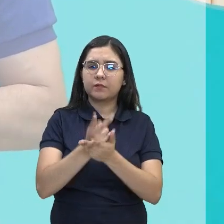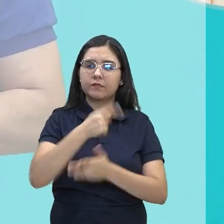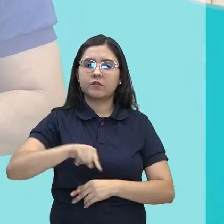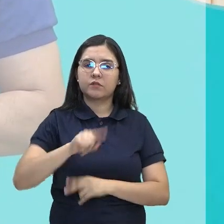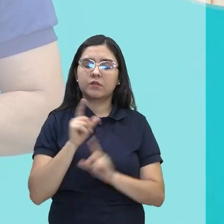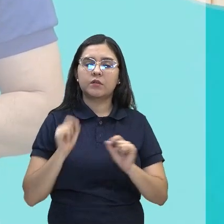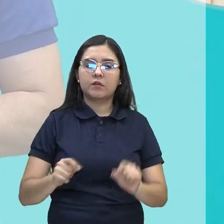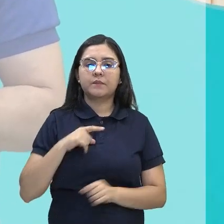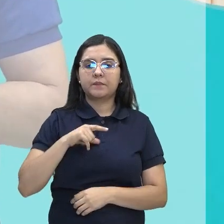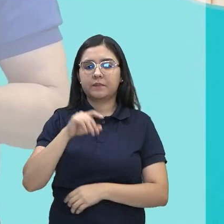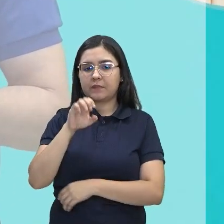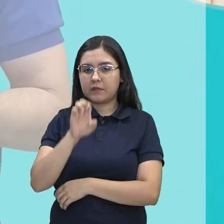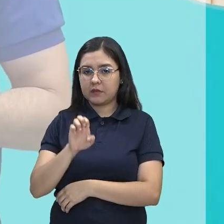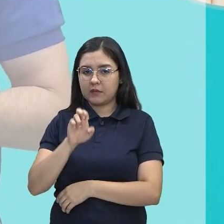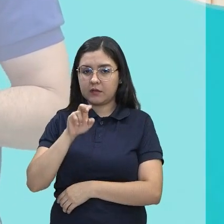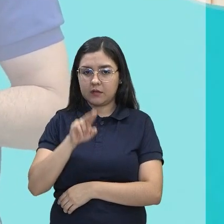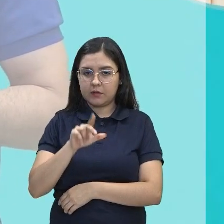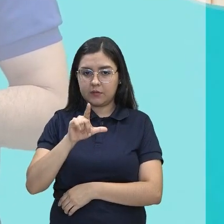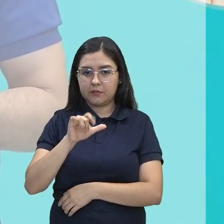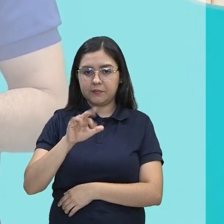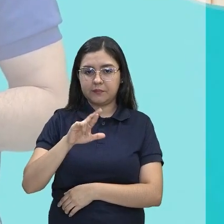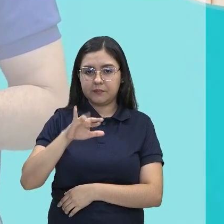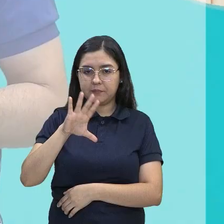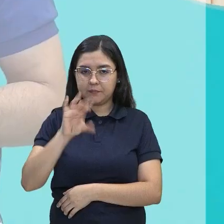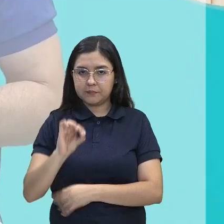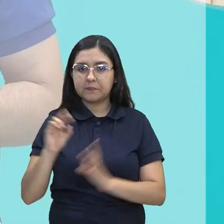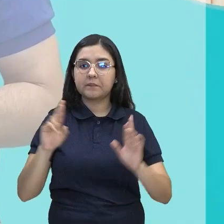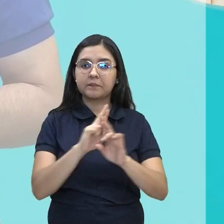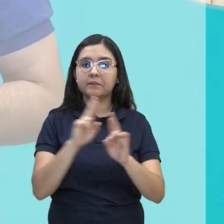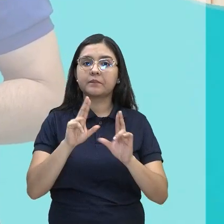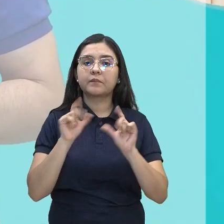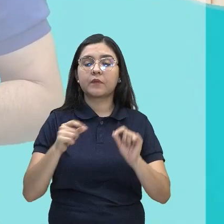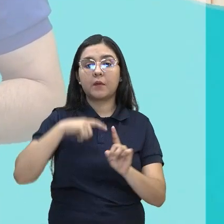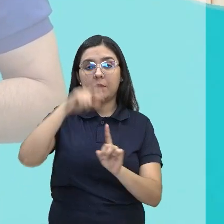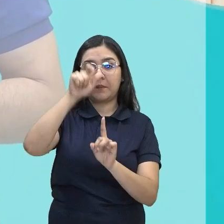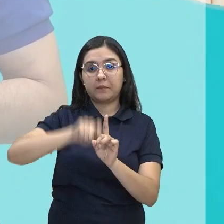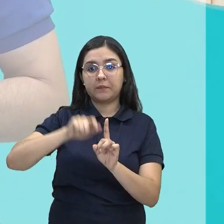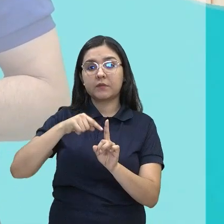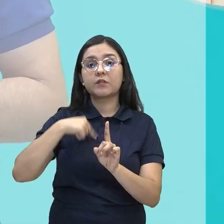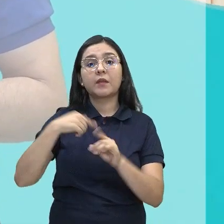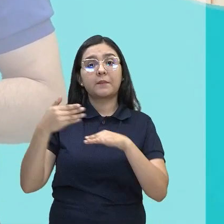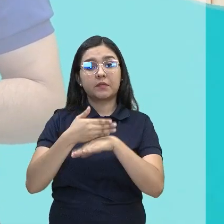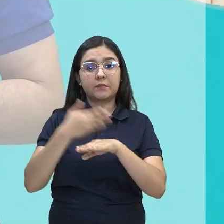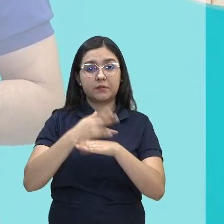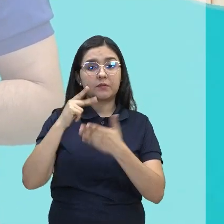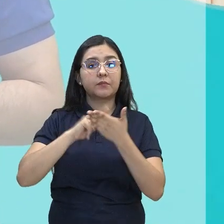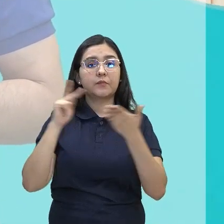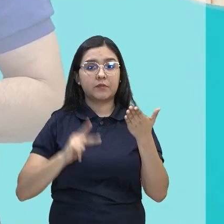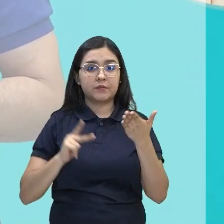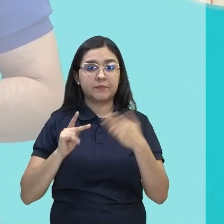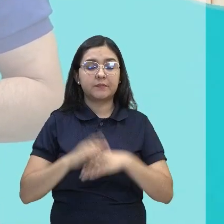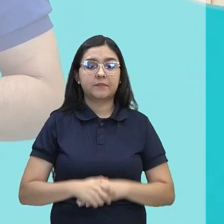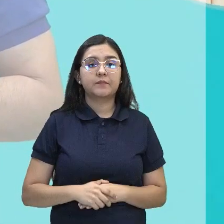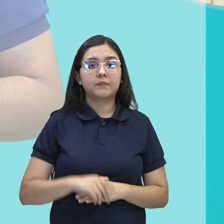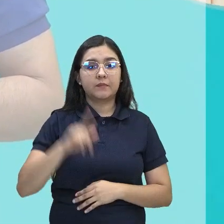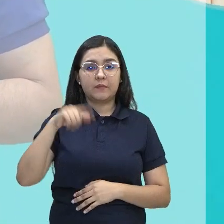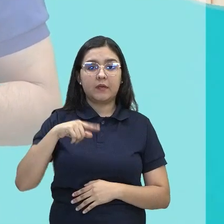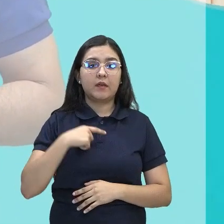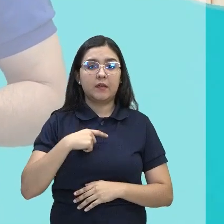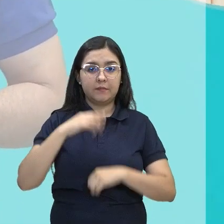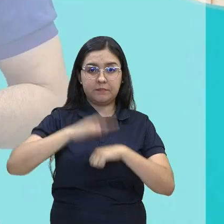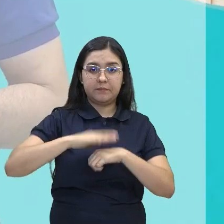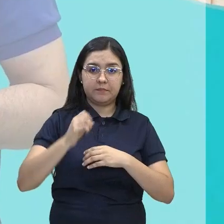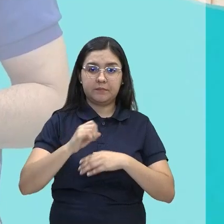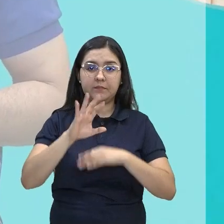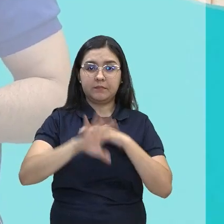a expressão eu lírico, está relacionado, então, ao indivíduo que está dentro da poesia ou dentro do poema. É o eu dentro